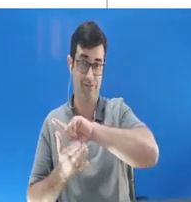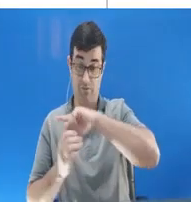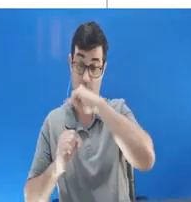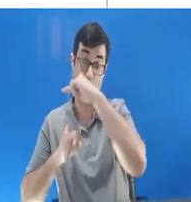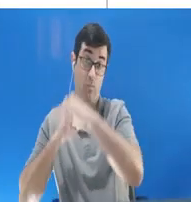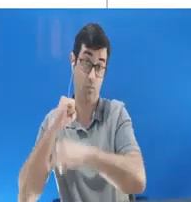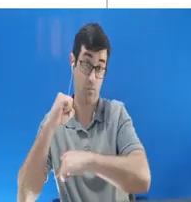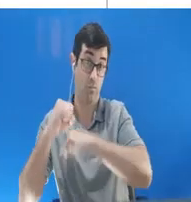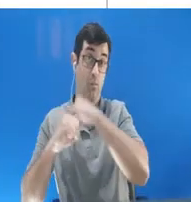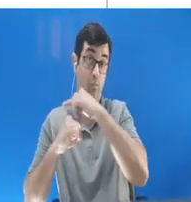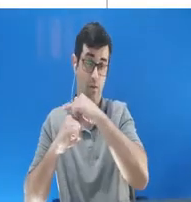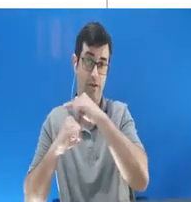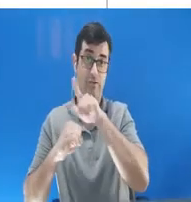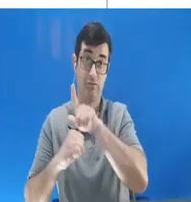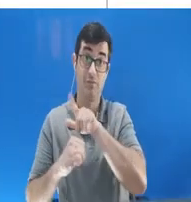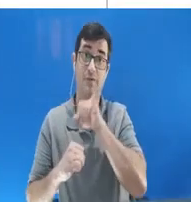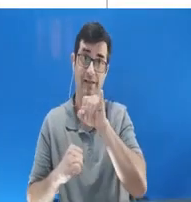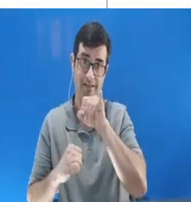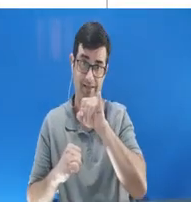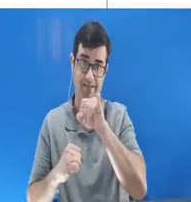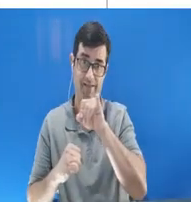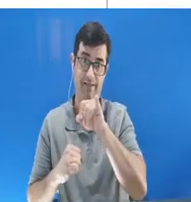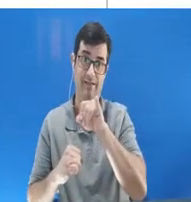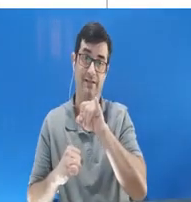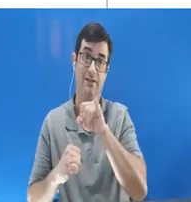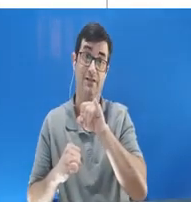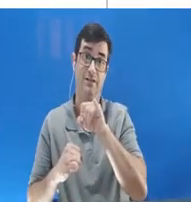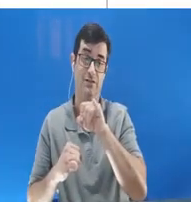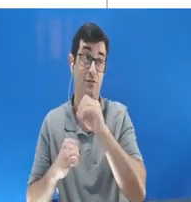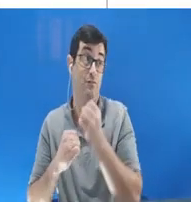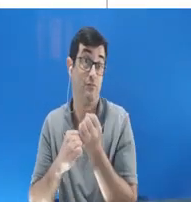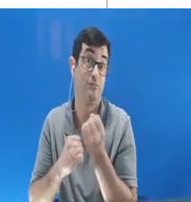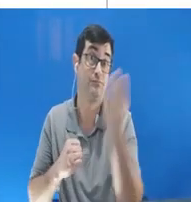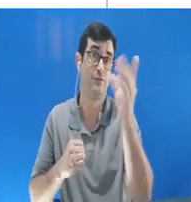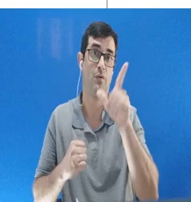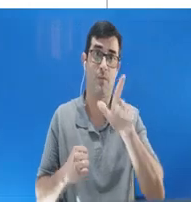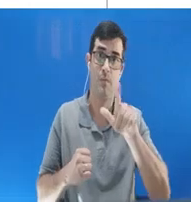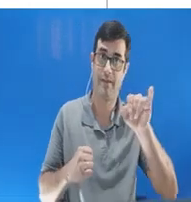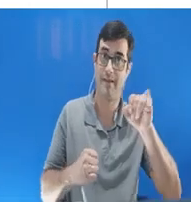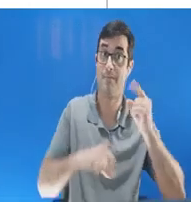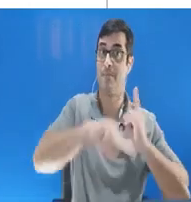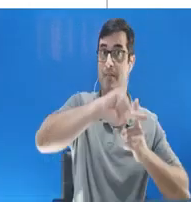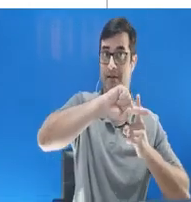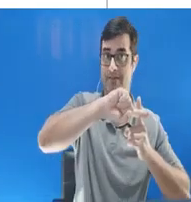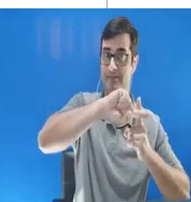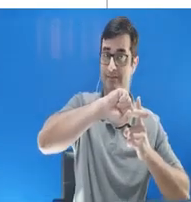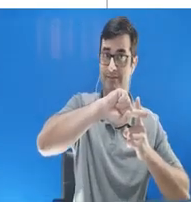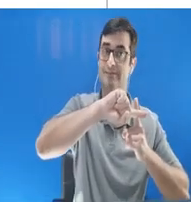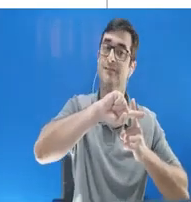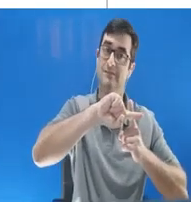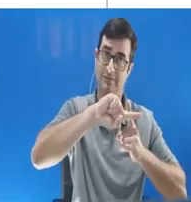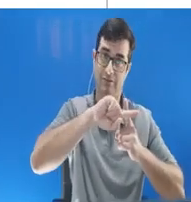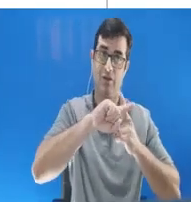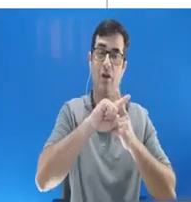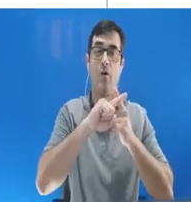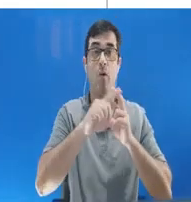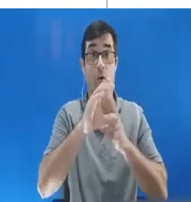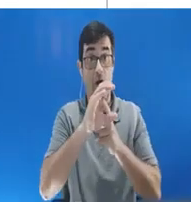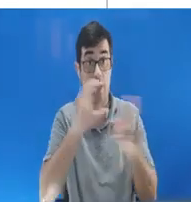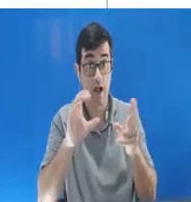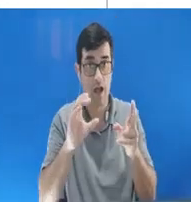ou seja, o átomo de lítio e o cátion lítio, ele diminui o